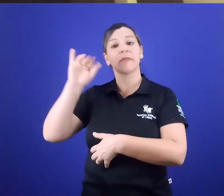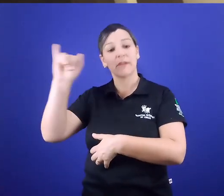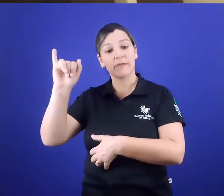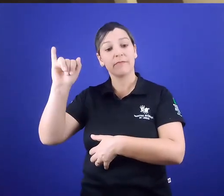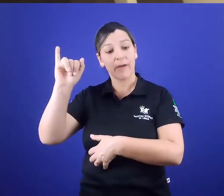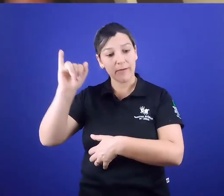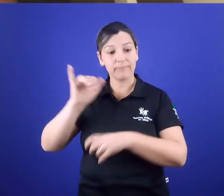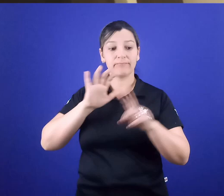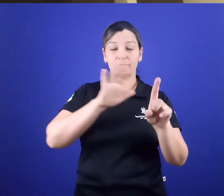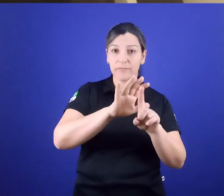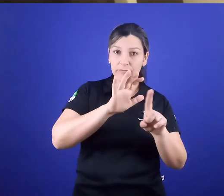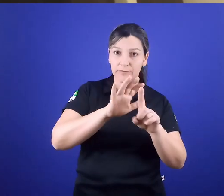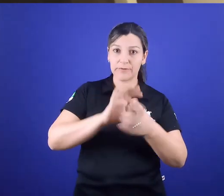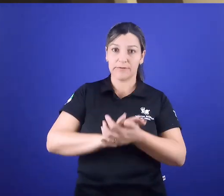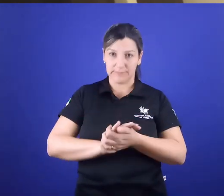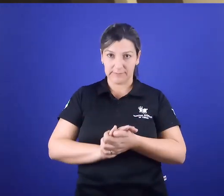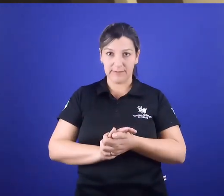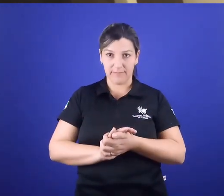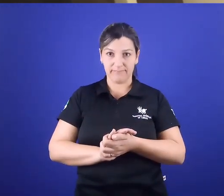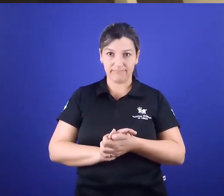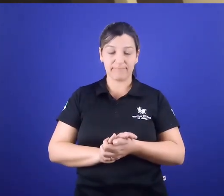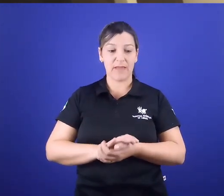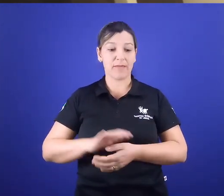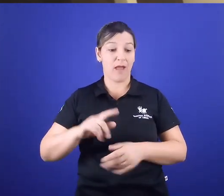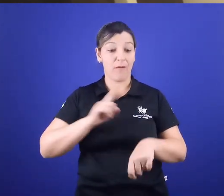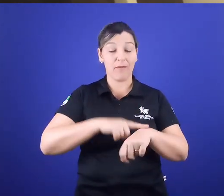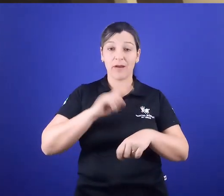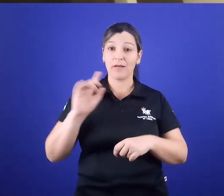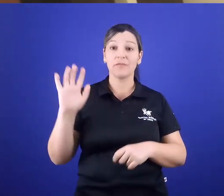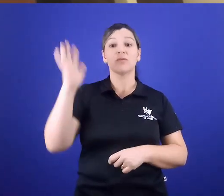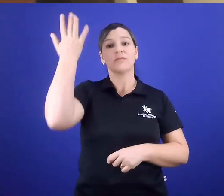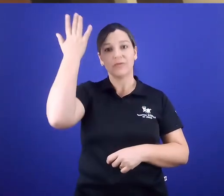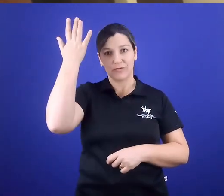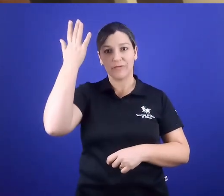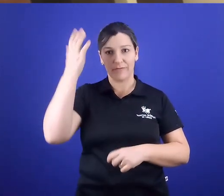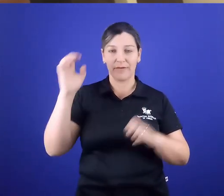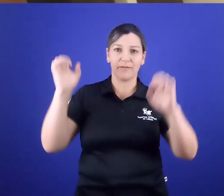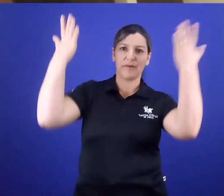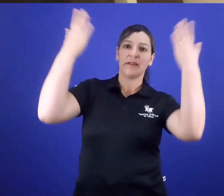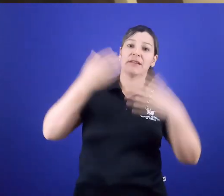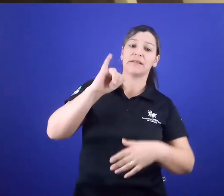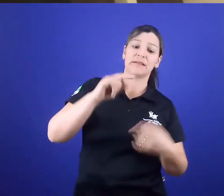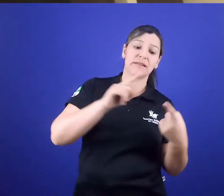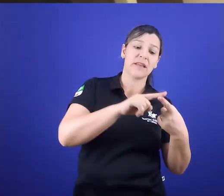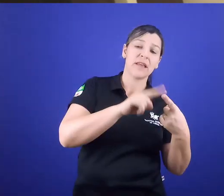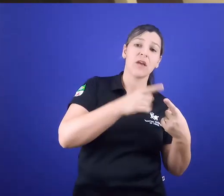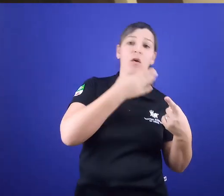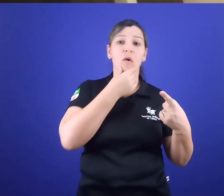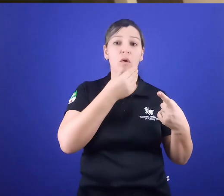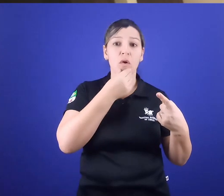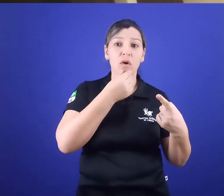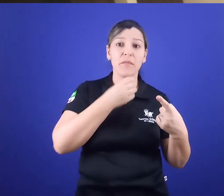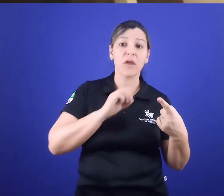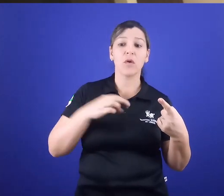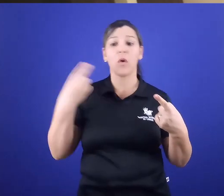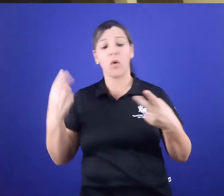decisão. Por exemplo, sexo dos convidados. Se são a maioria mulheres, a maioria homens. Mulher